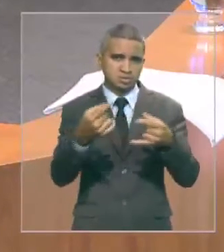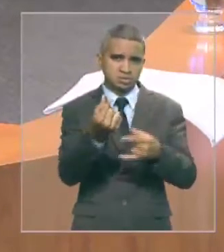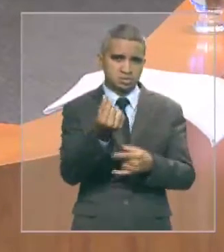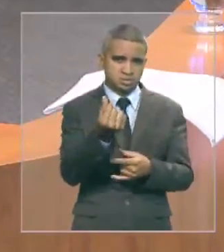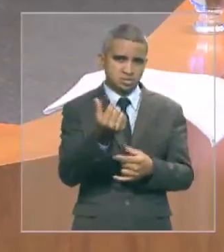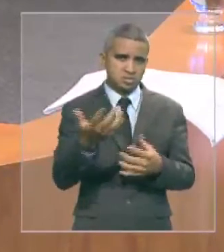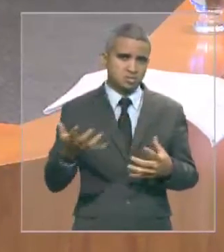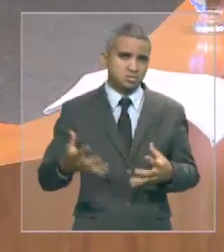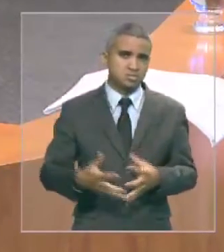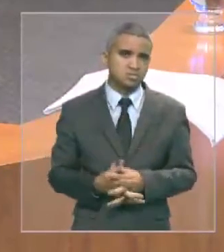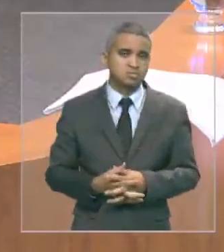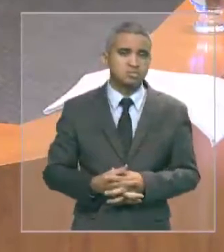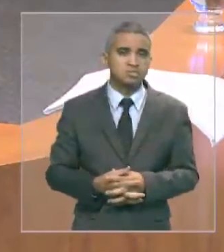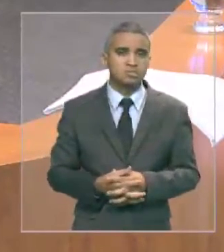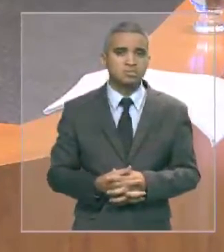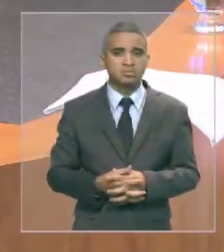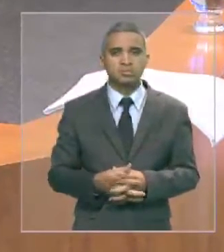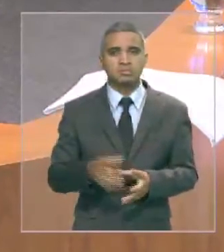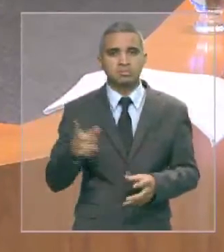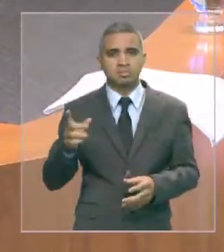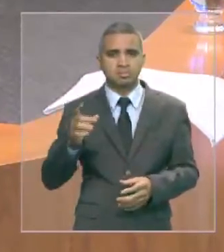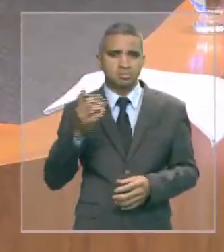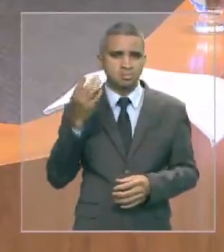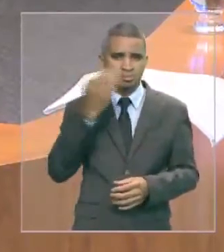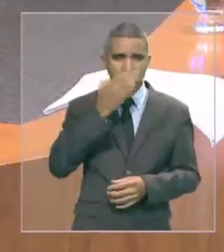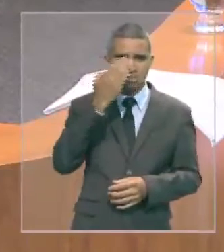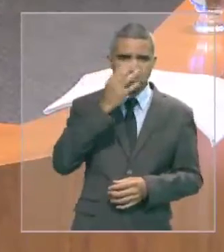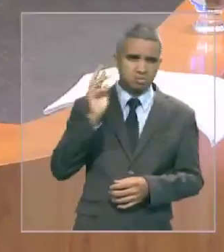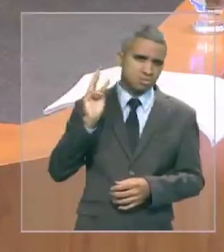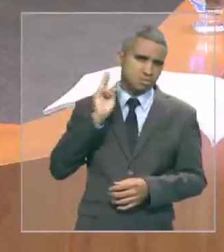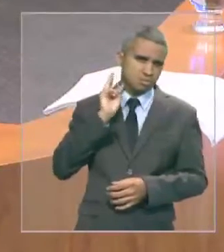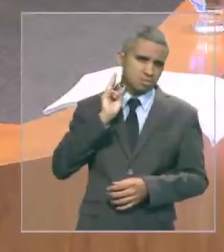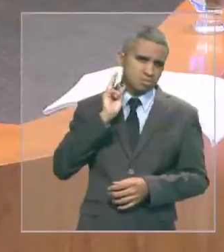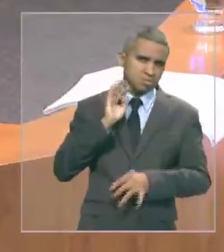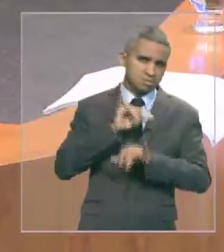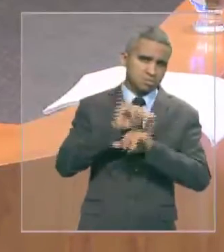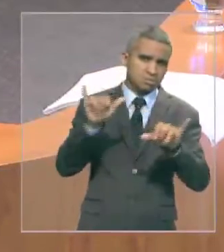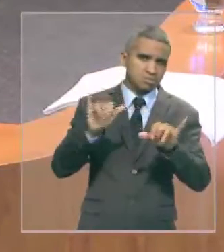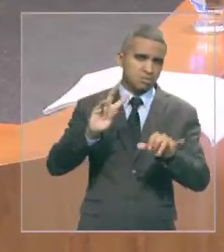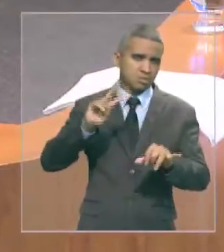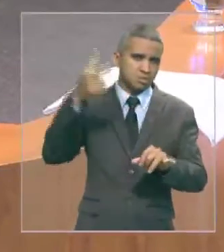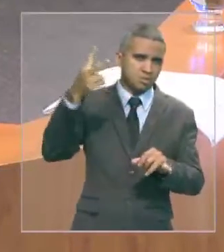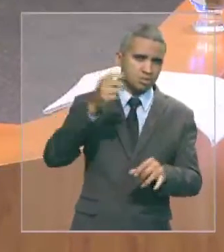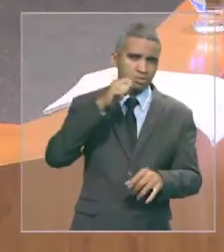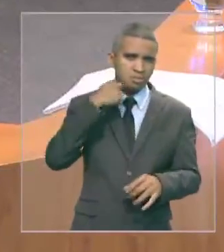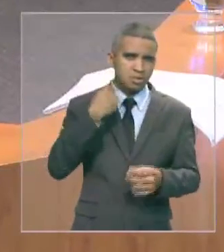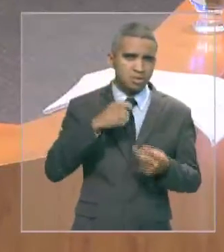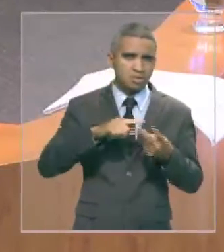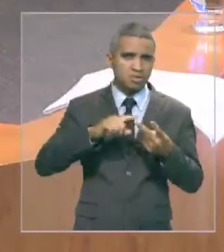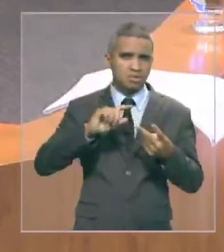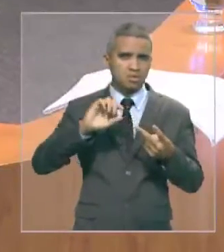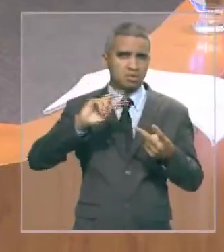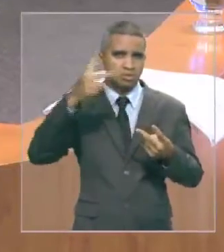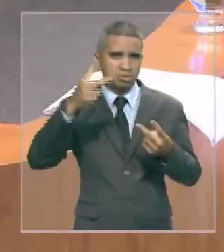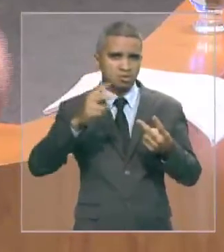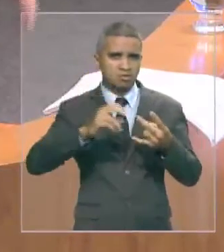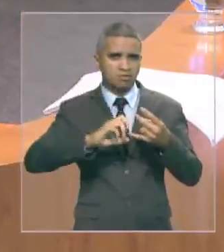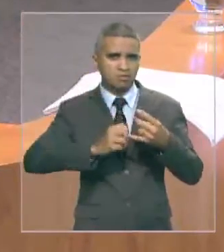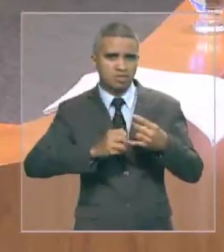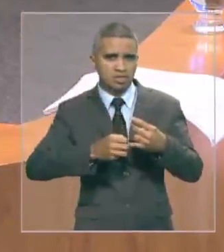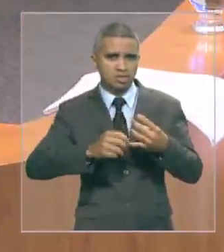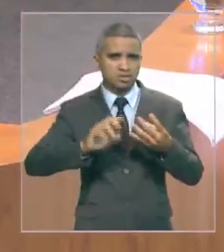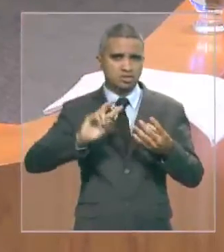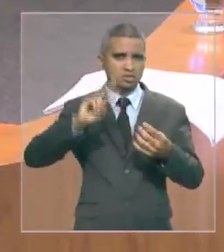básica. Aumento do arroz, do café, do feijão, do tomate, do pãozinho, do leite. A nossa